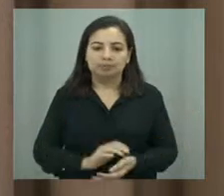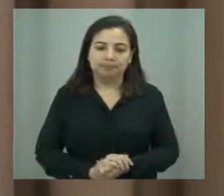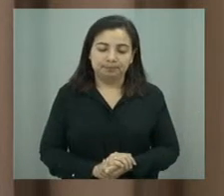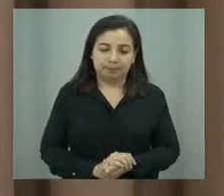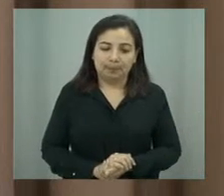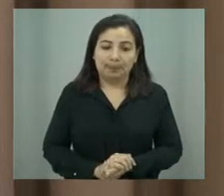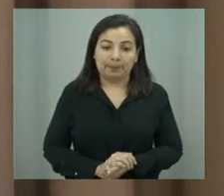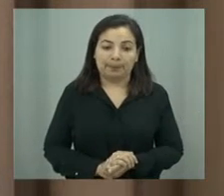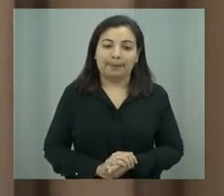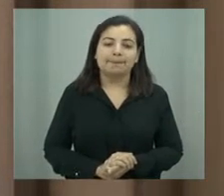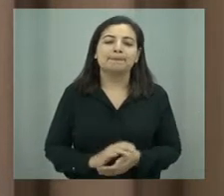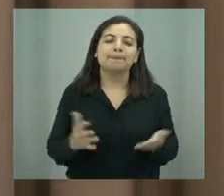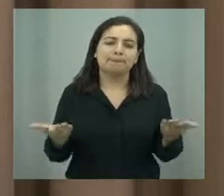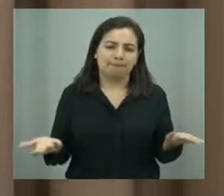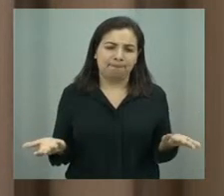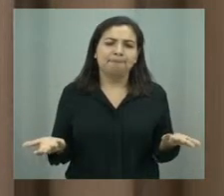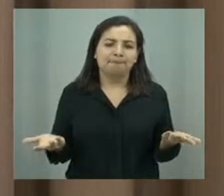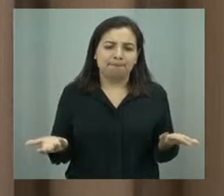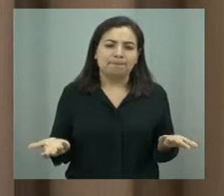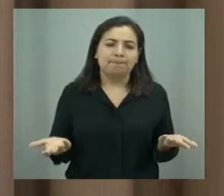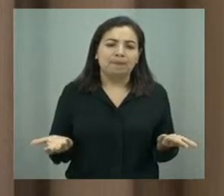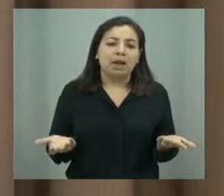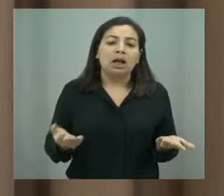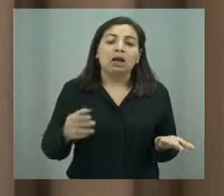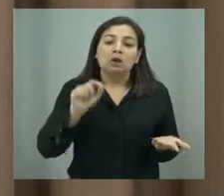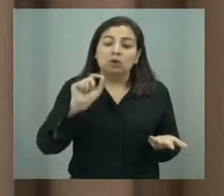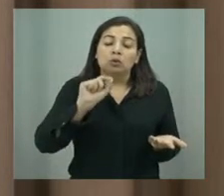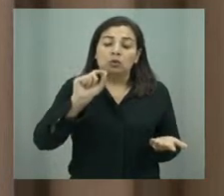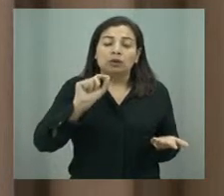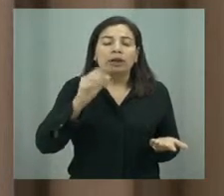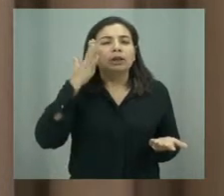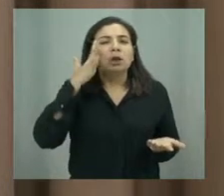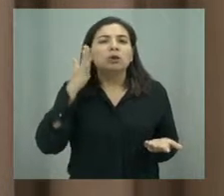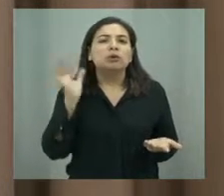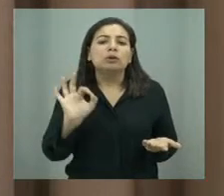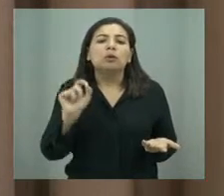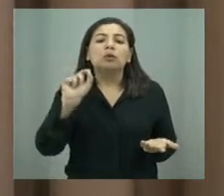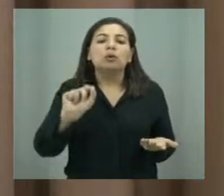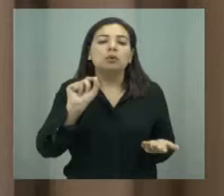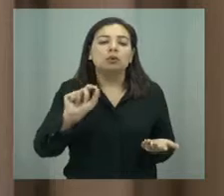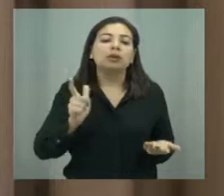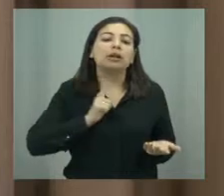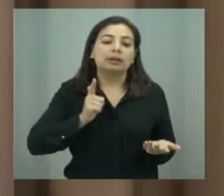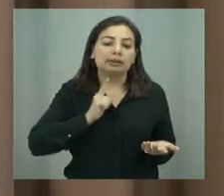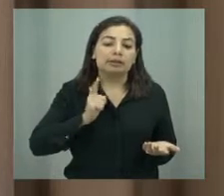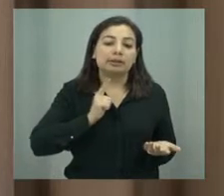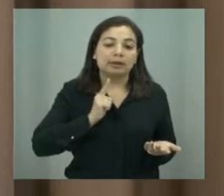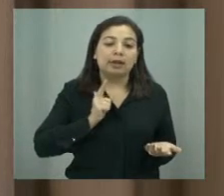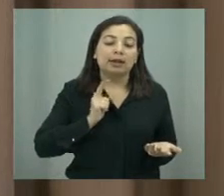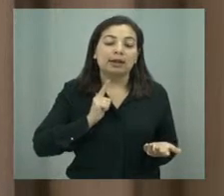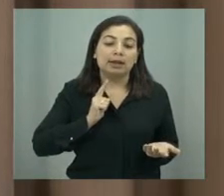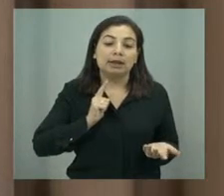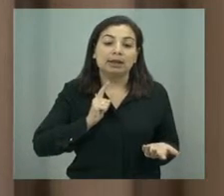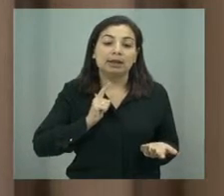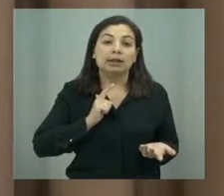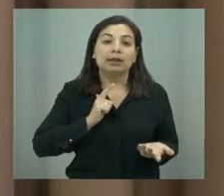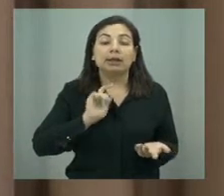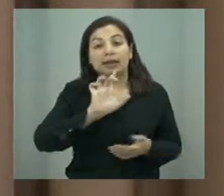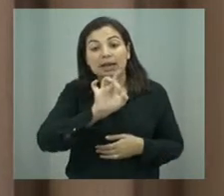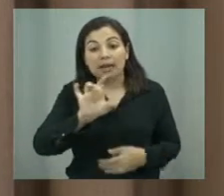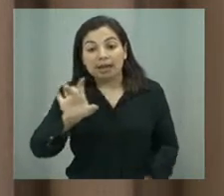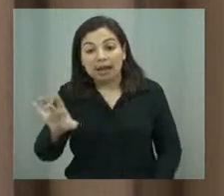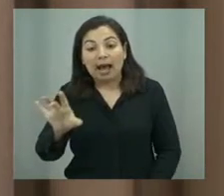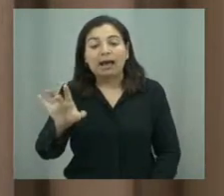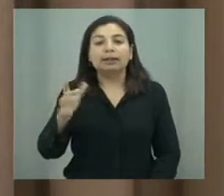Isabelle, engraçado assim, a população geral, ela não tem ideia do quanto que cada coisa